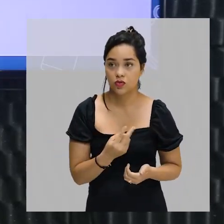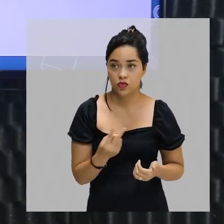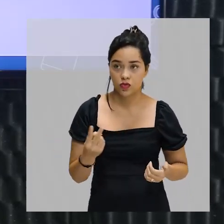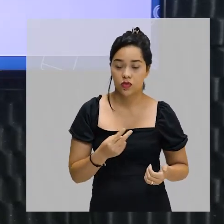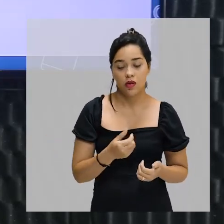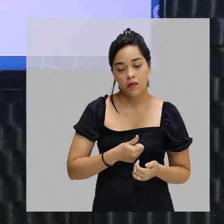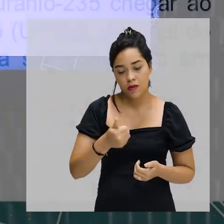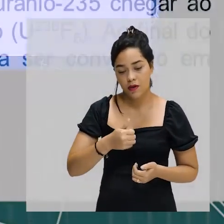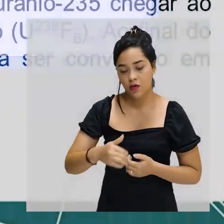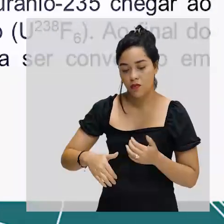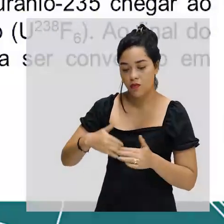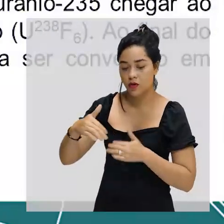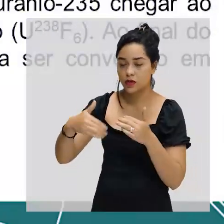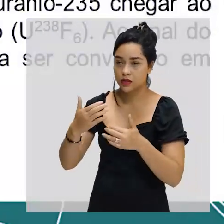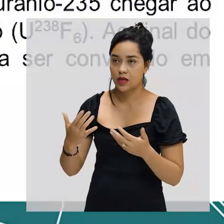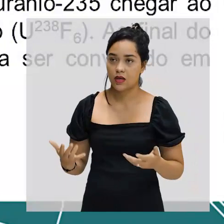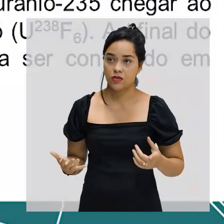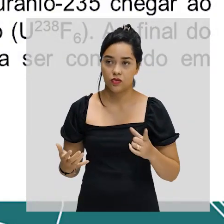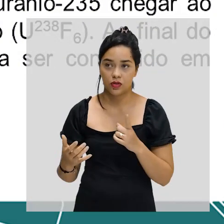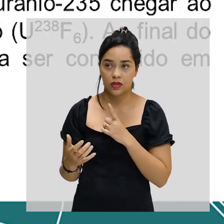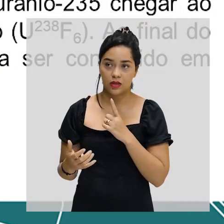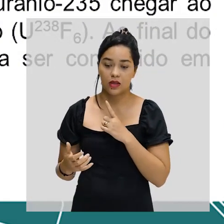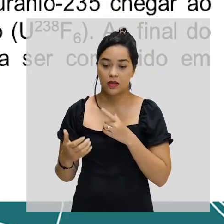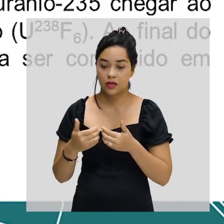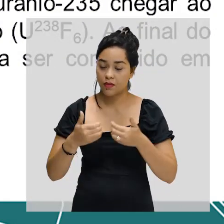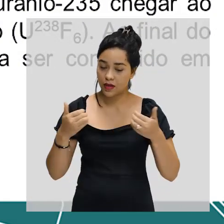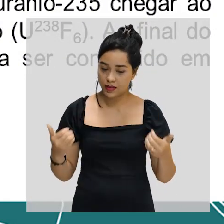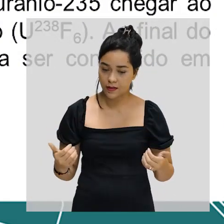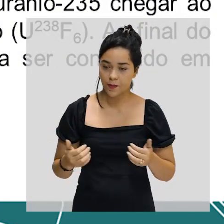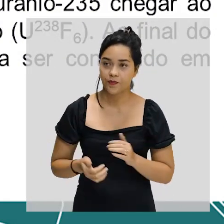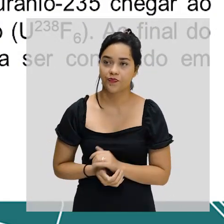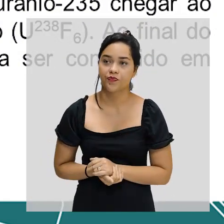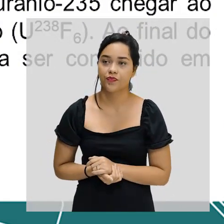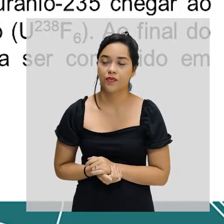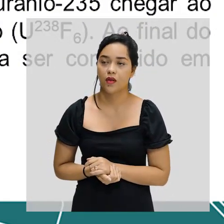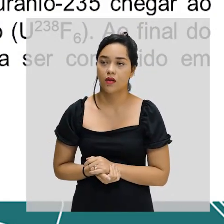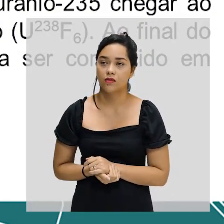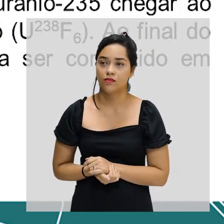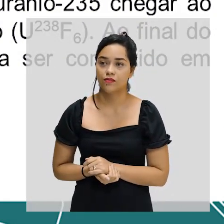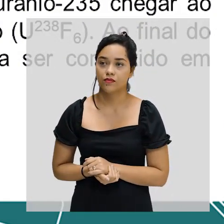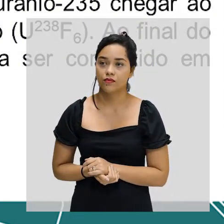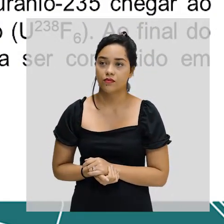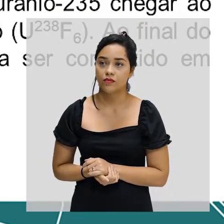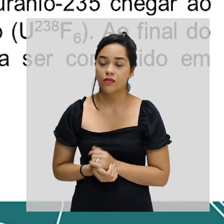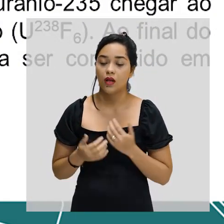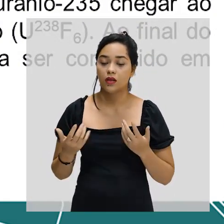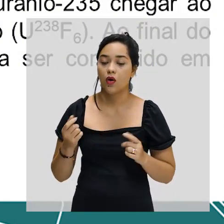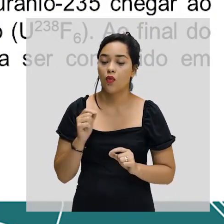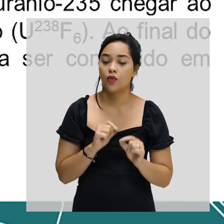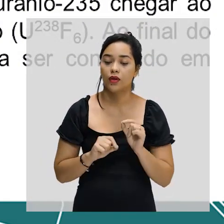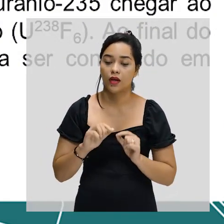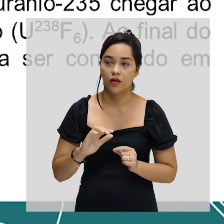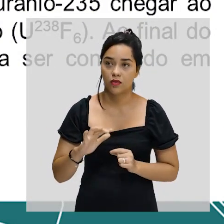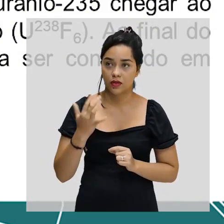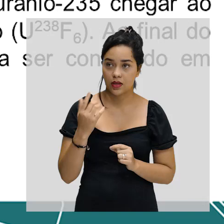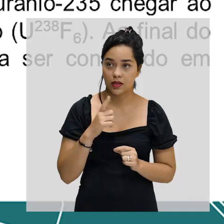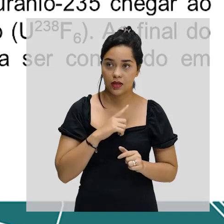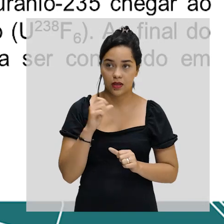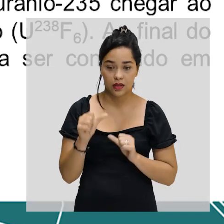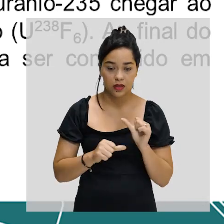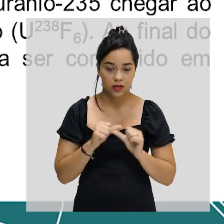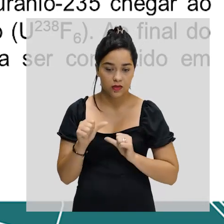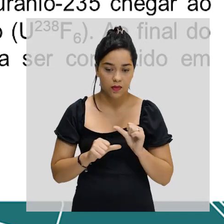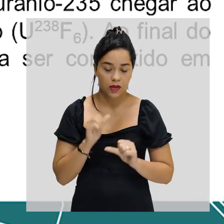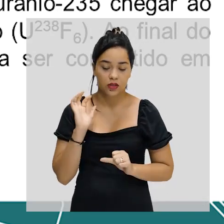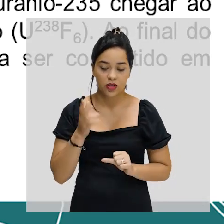esse é o primeiro processo, né, de separação, tá certo? Então o que acontece lá? É transformado,